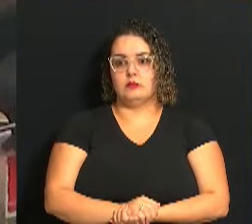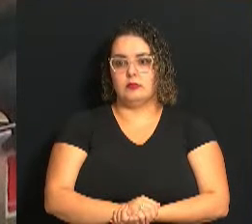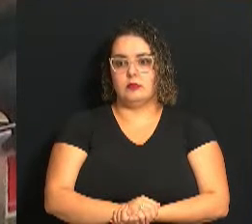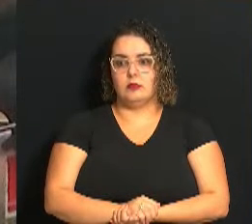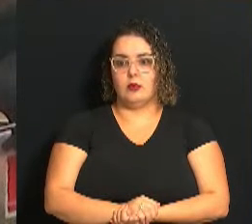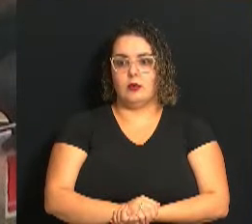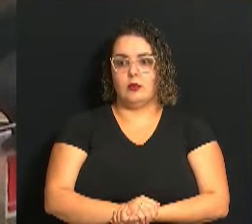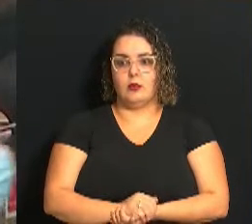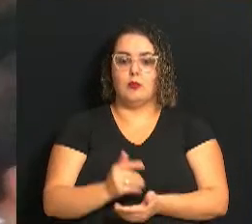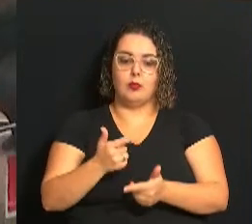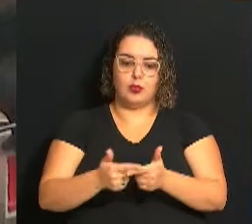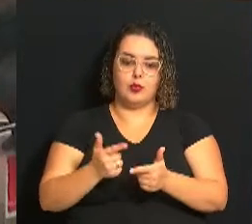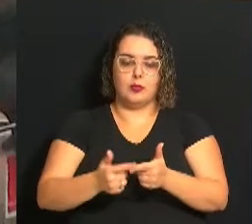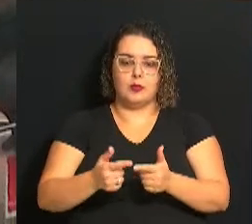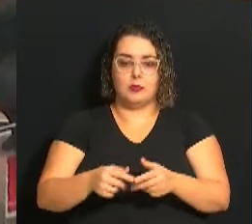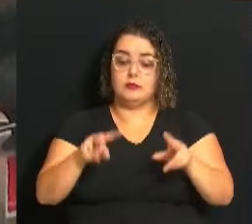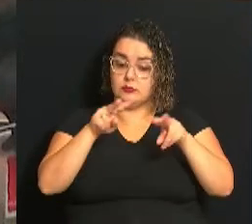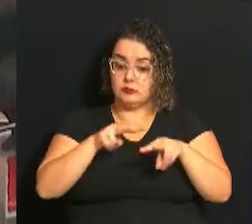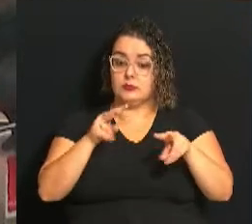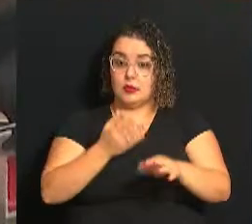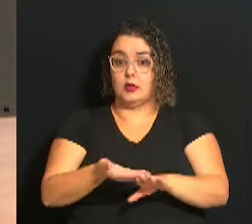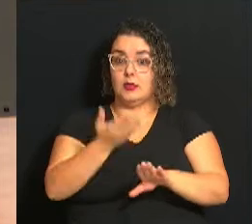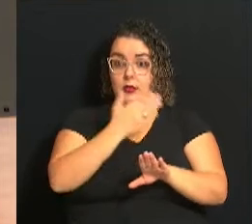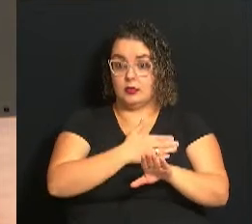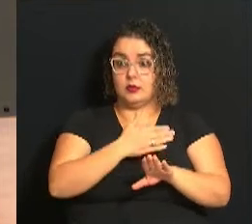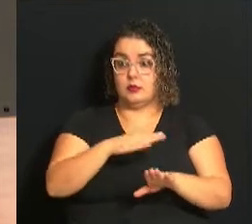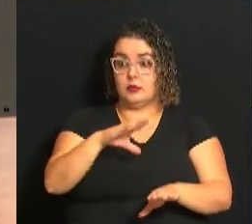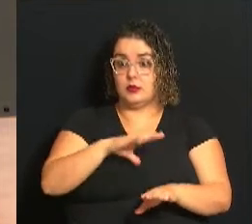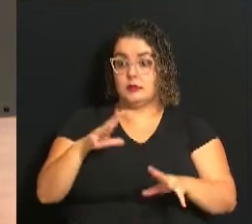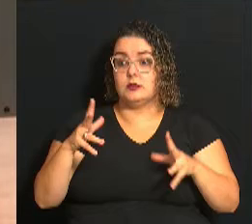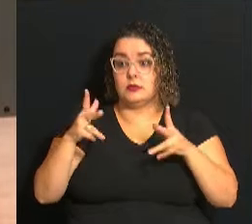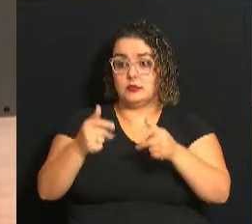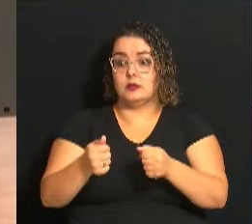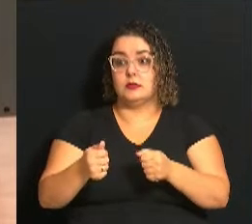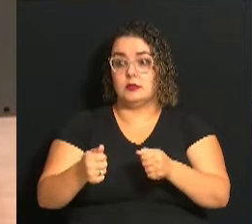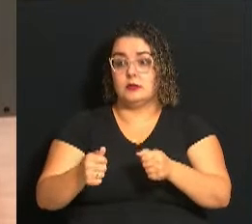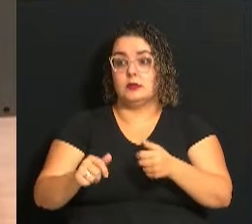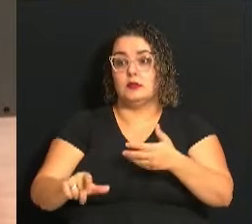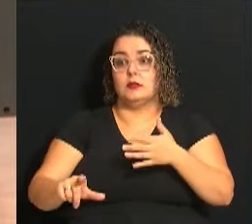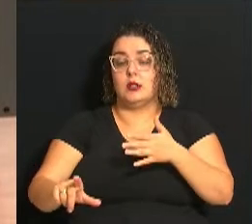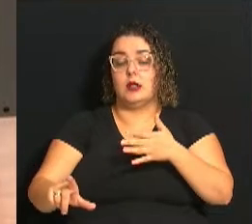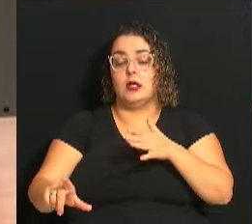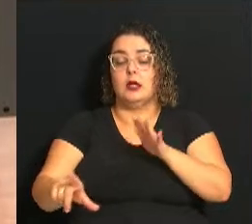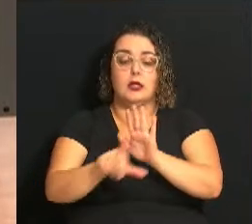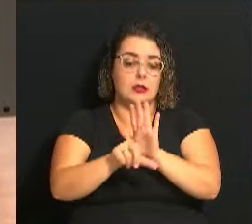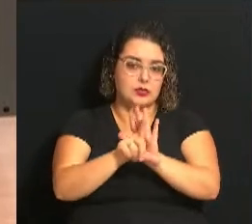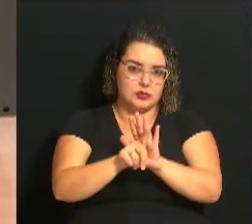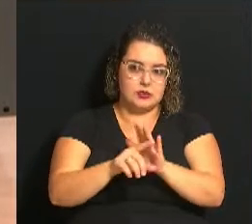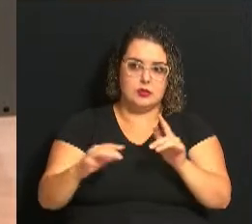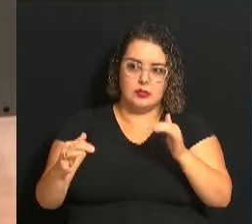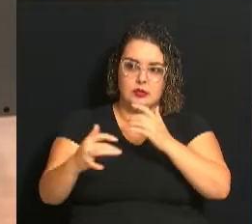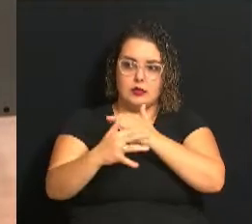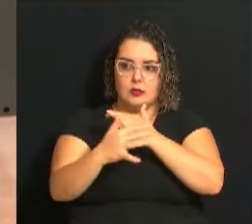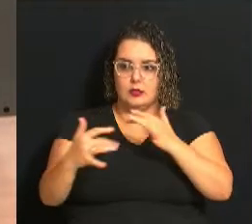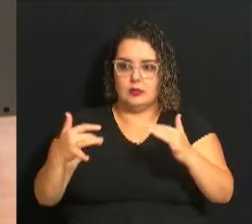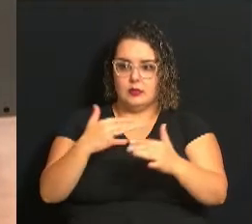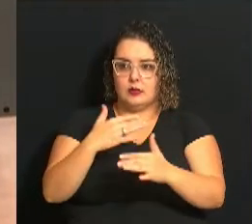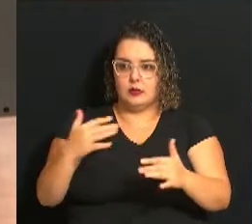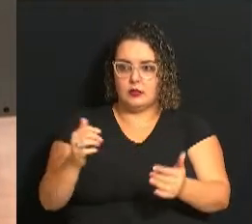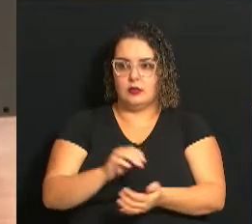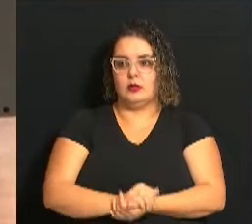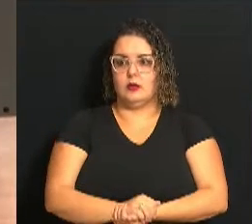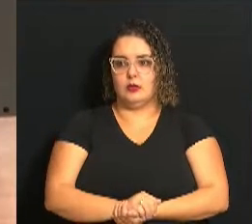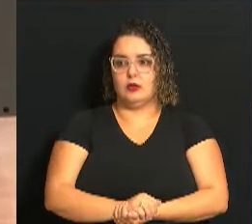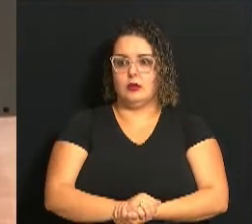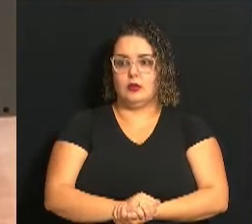prevista anteriormente e que vale para a cidade inteira. Na legislação urbanística, a previsão da possibilidade do